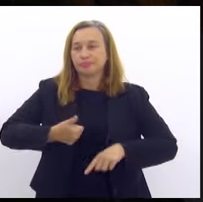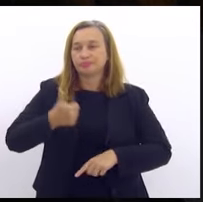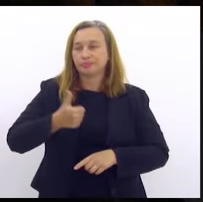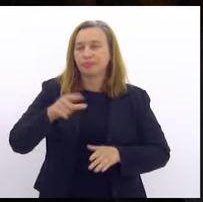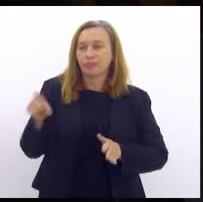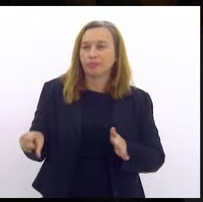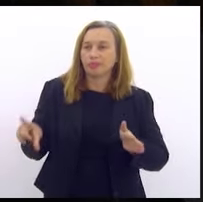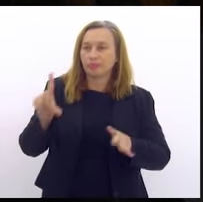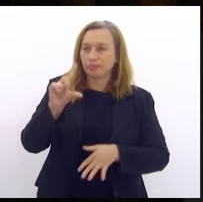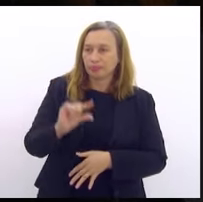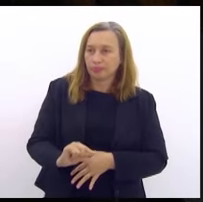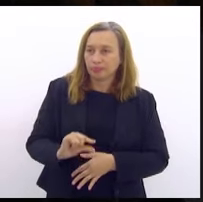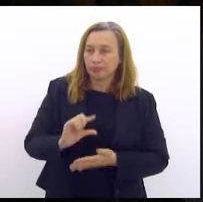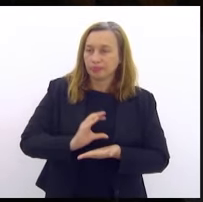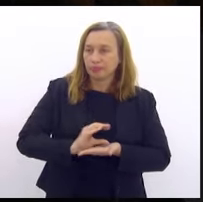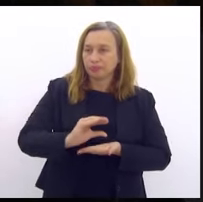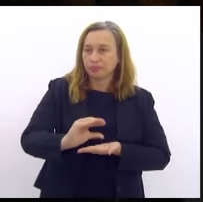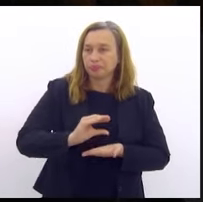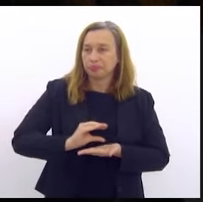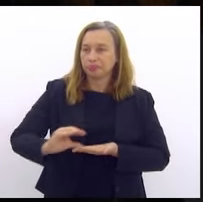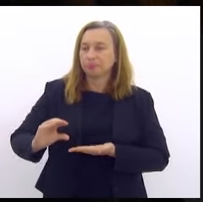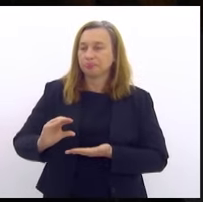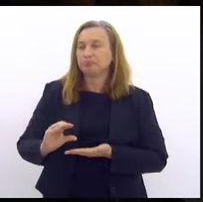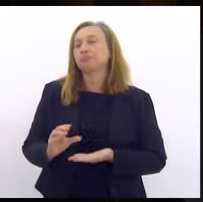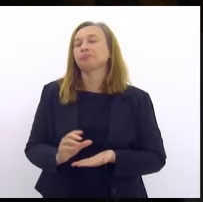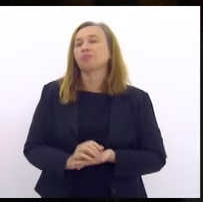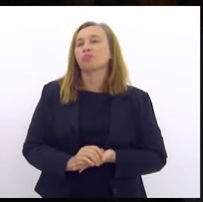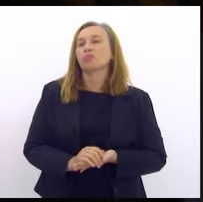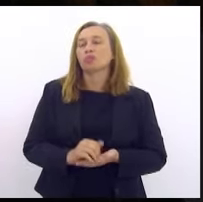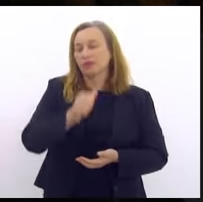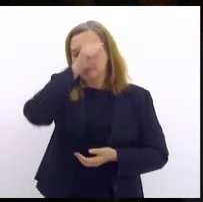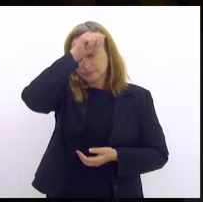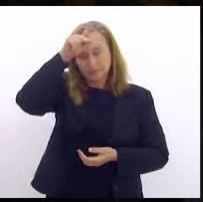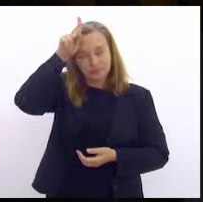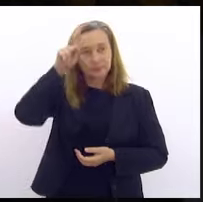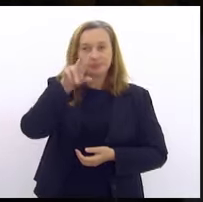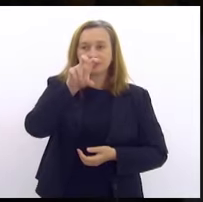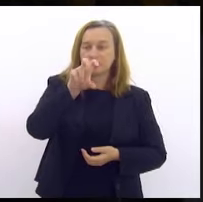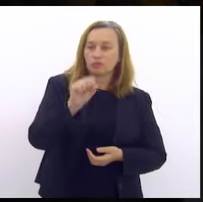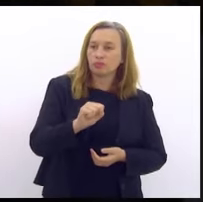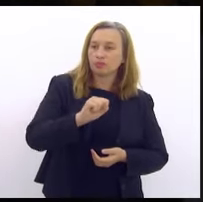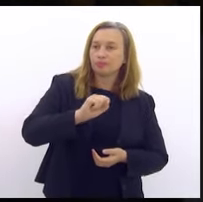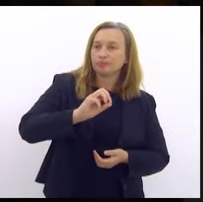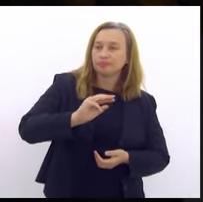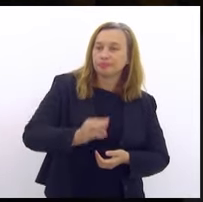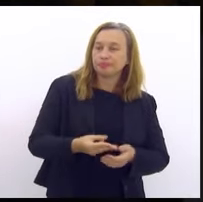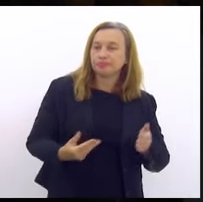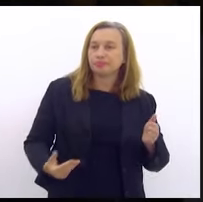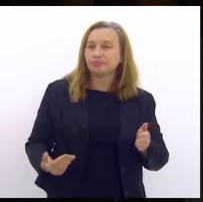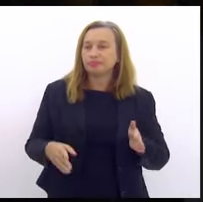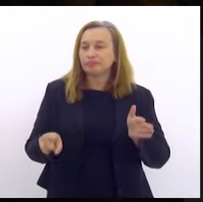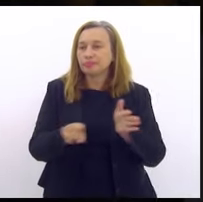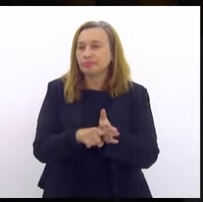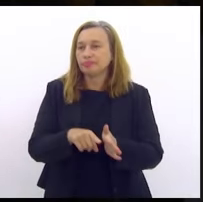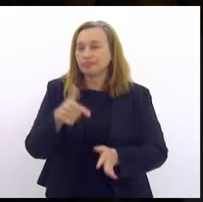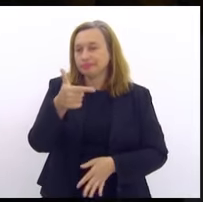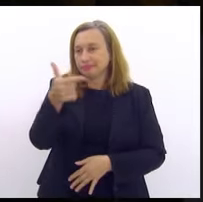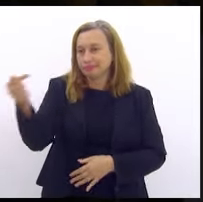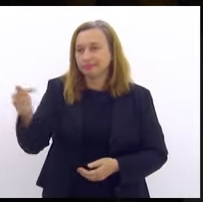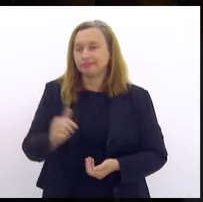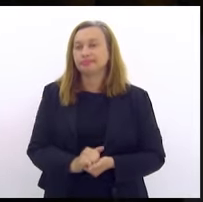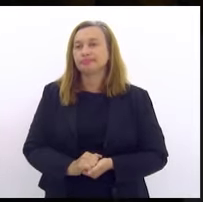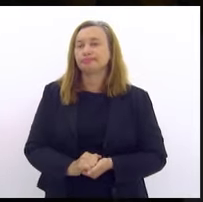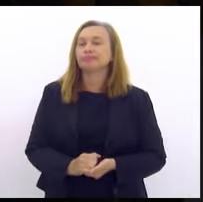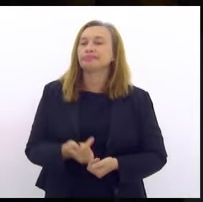reduzindo os repasses dos municípios, de cerca de 50 milhões para 17. Cortou 2/3 do repasse. E